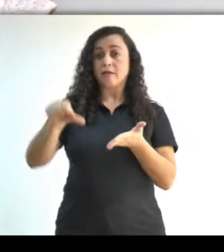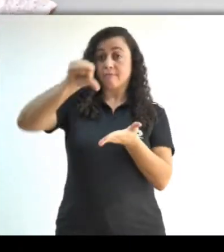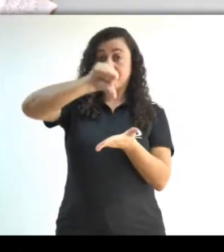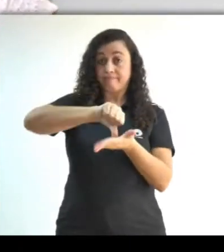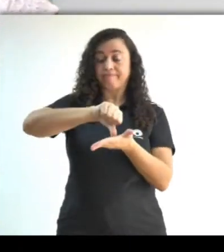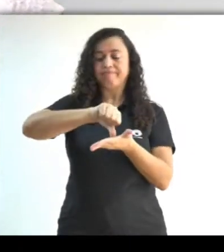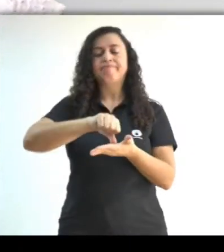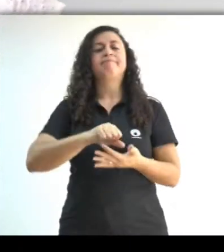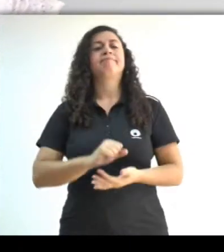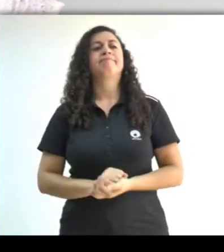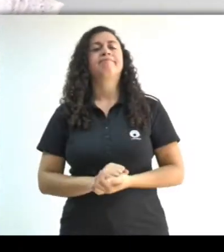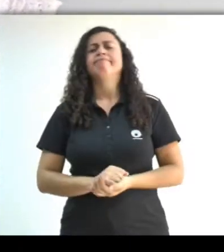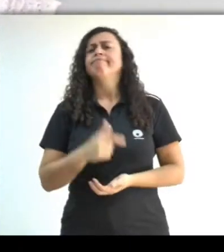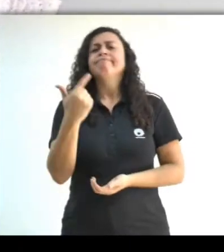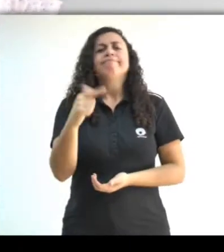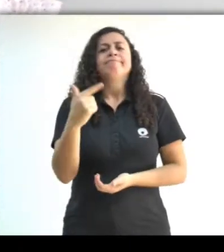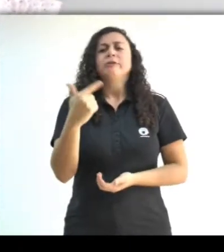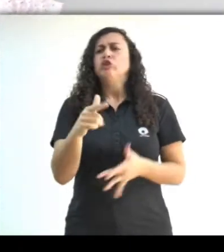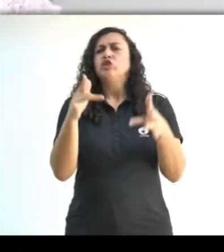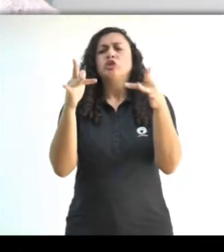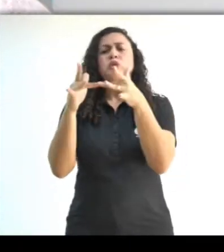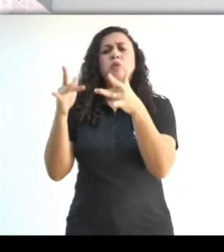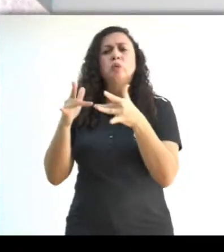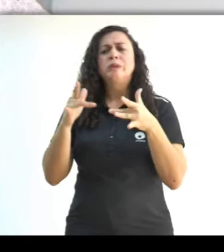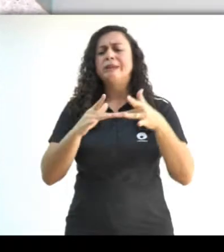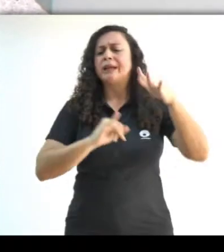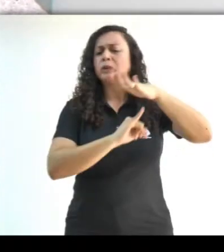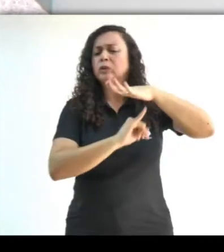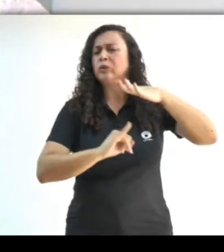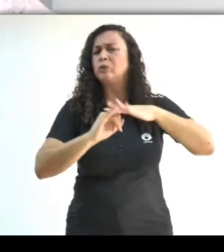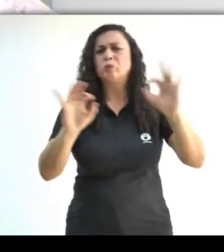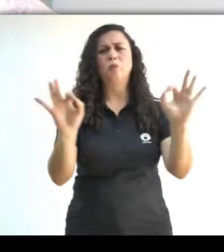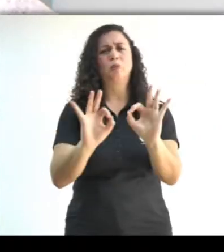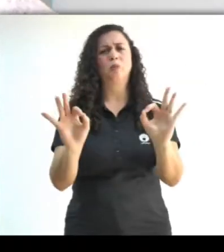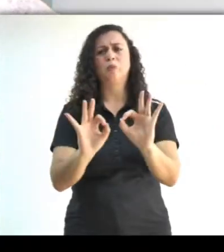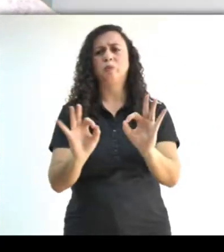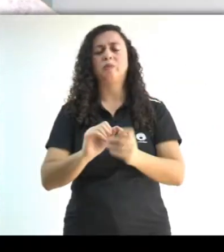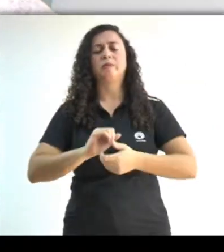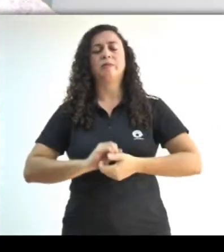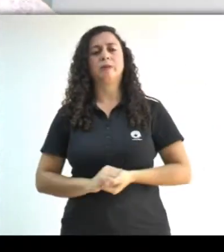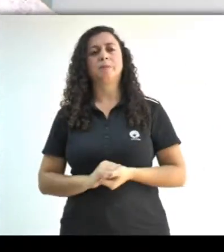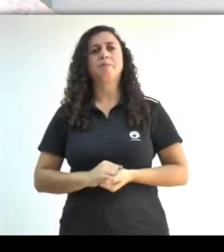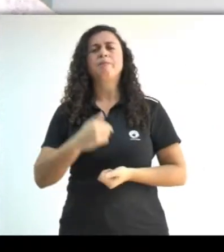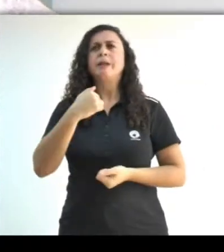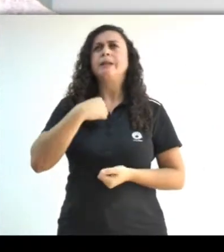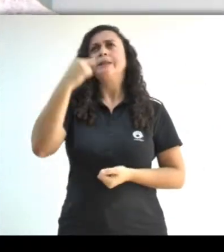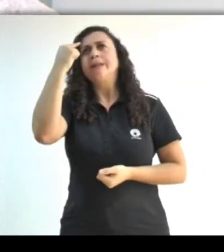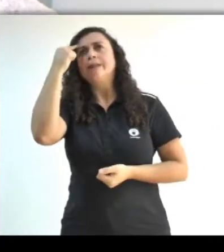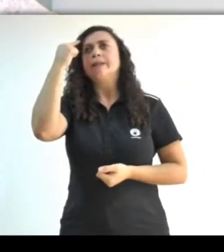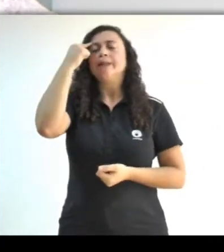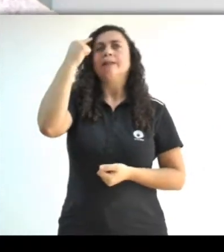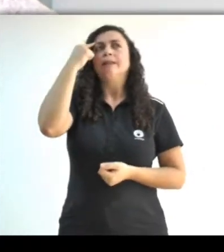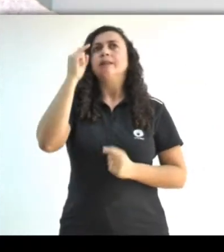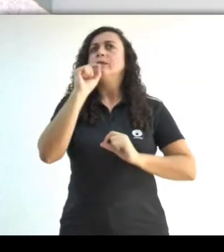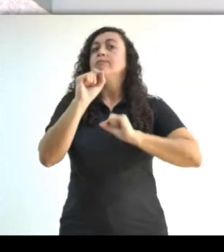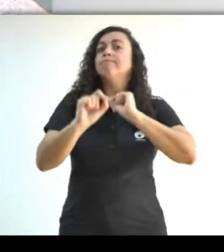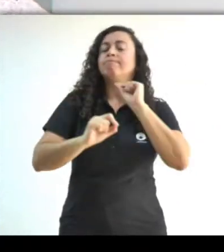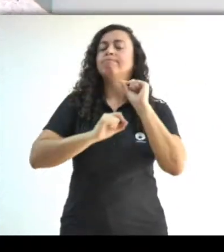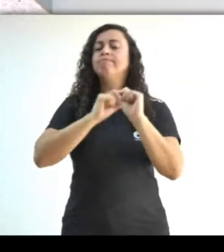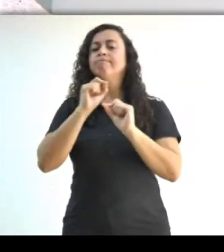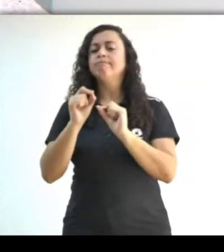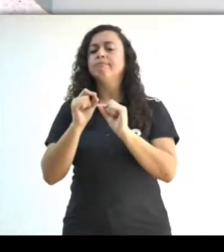campus, a gente não tinha nenhum contato com as instituições. E eu, achando que seria